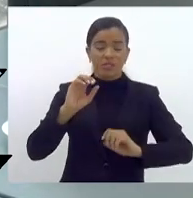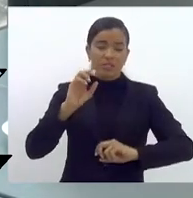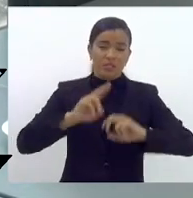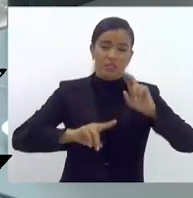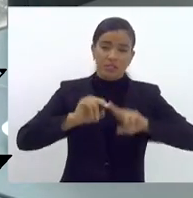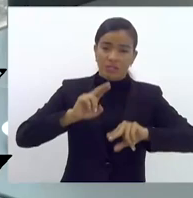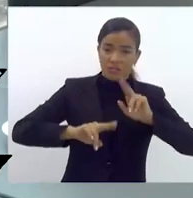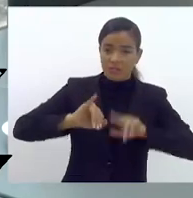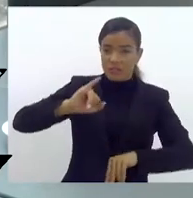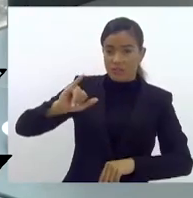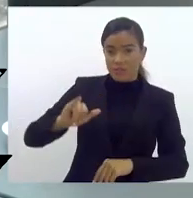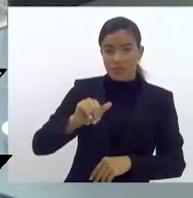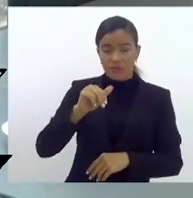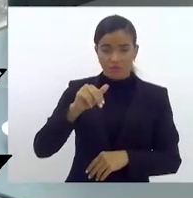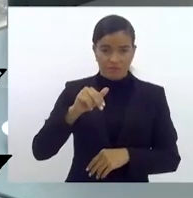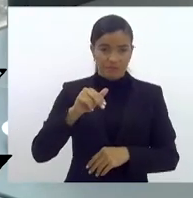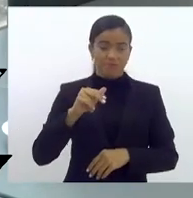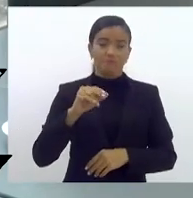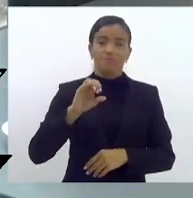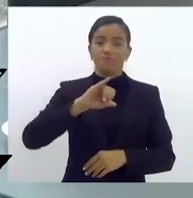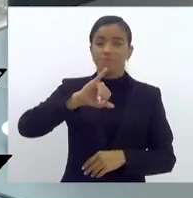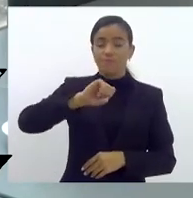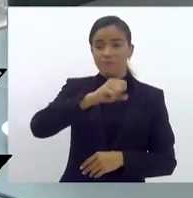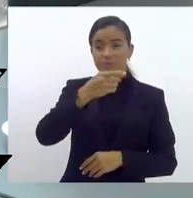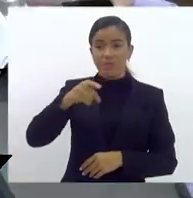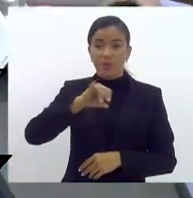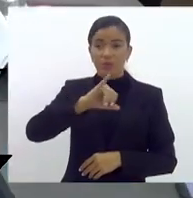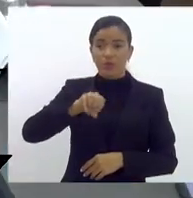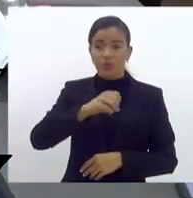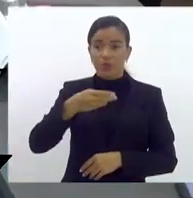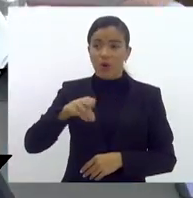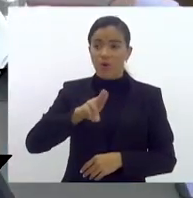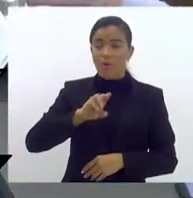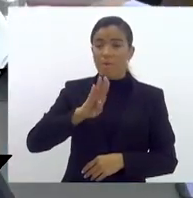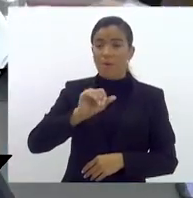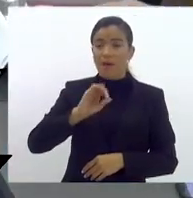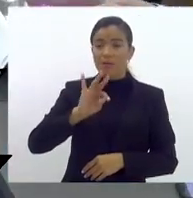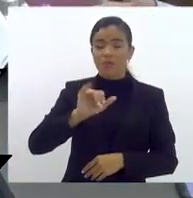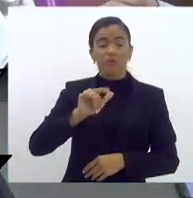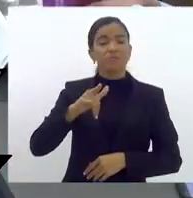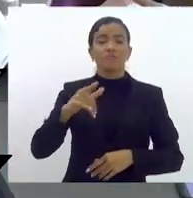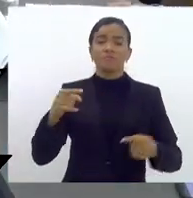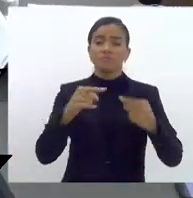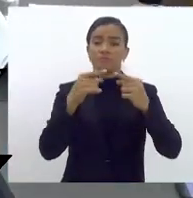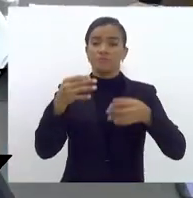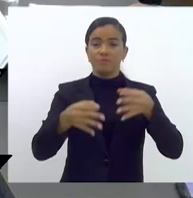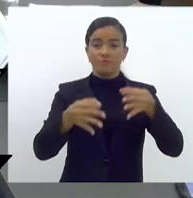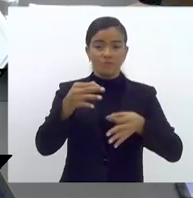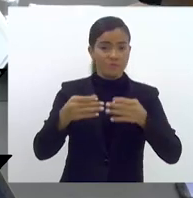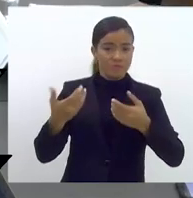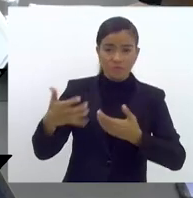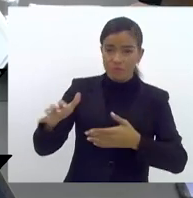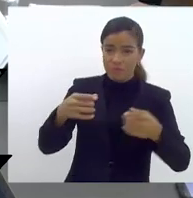de São João de Meriti para aparecer Deputado Felipe rádios jurid cidade Presidente discussão